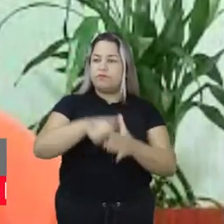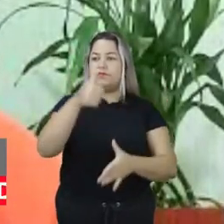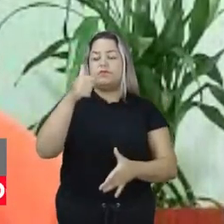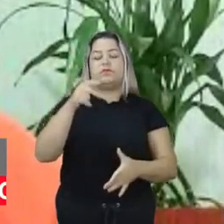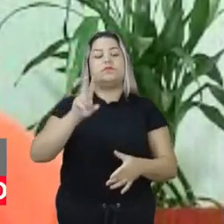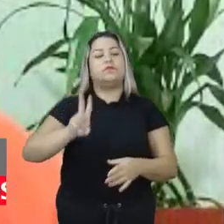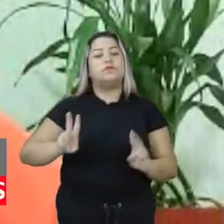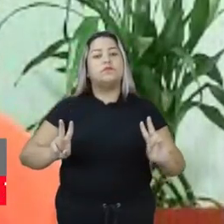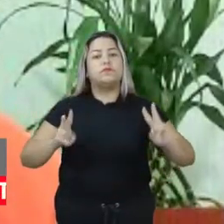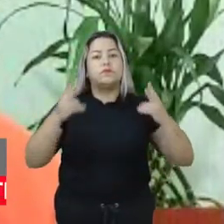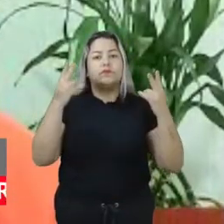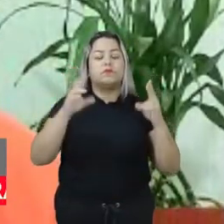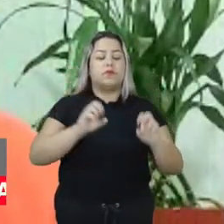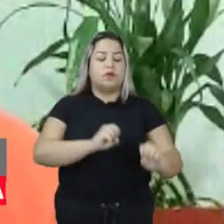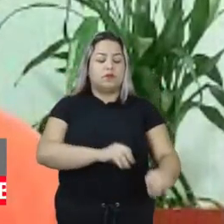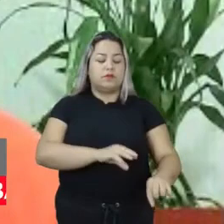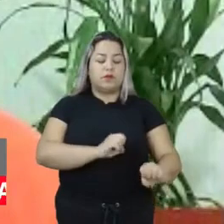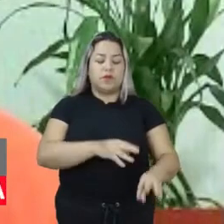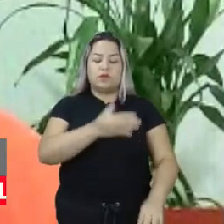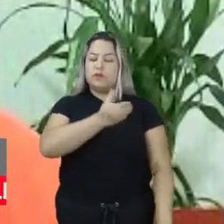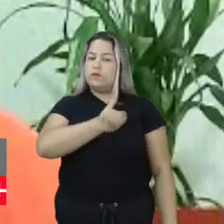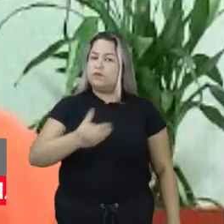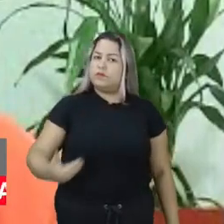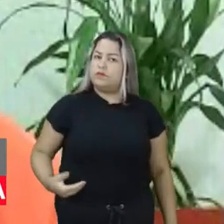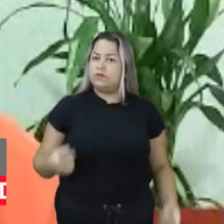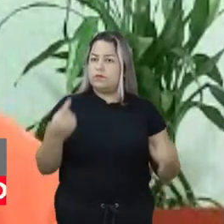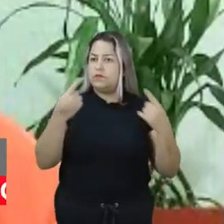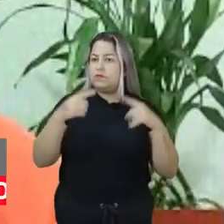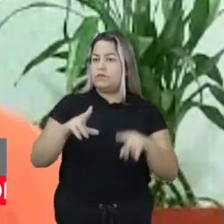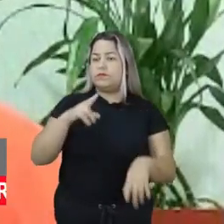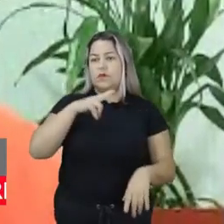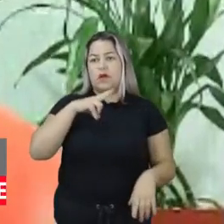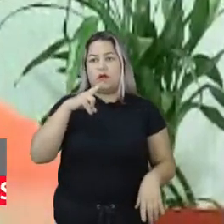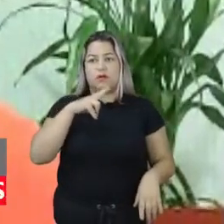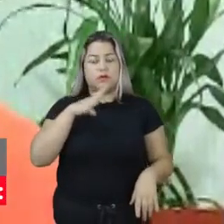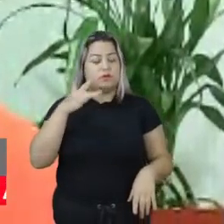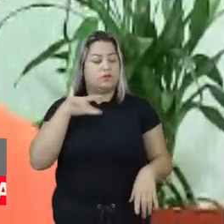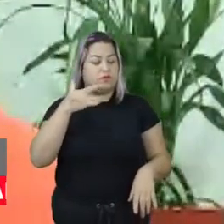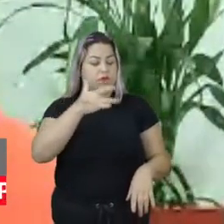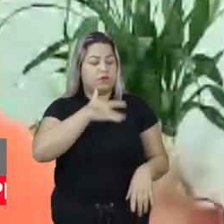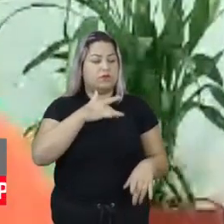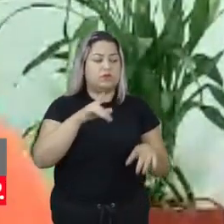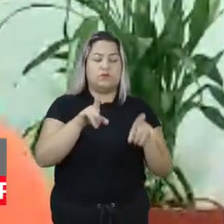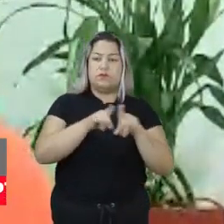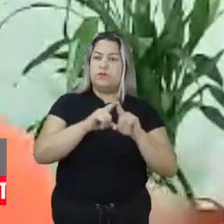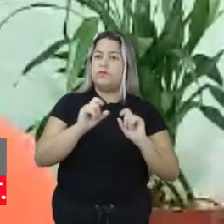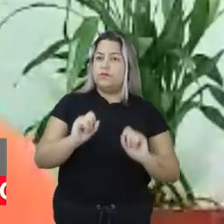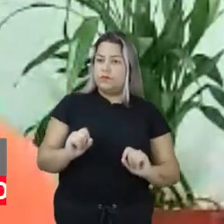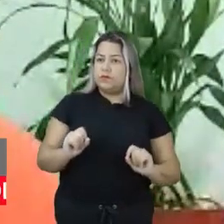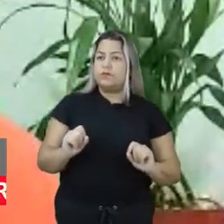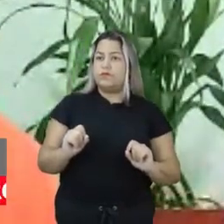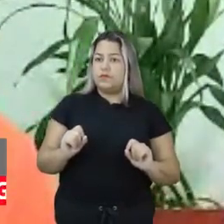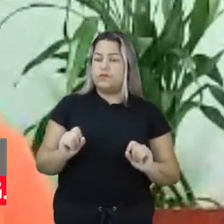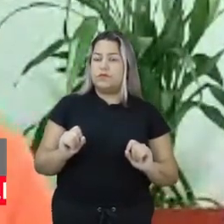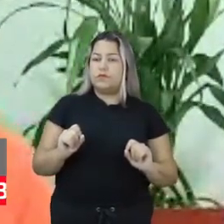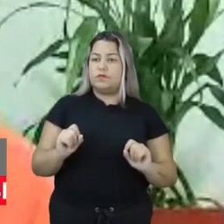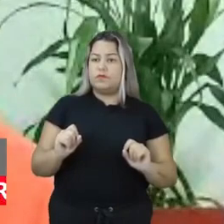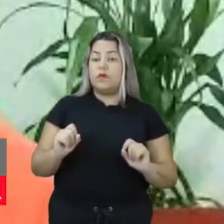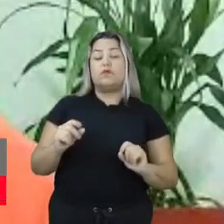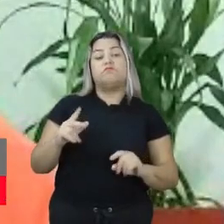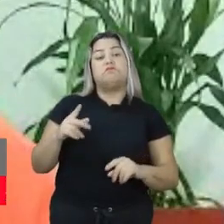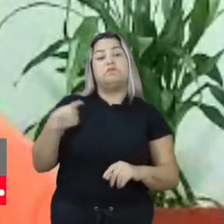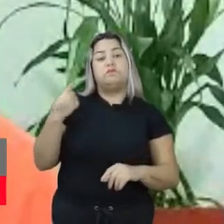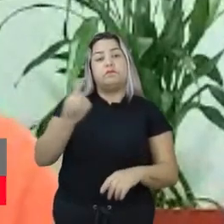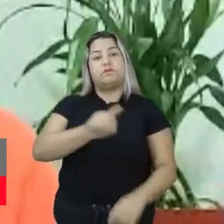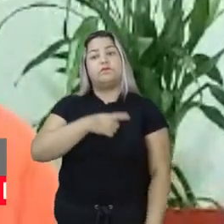que valorizem a educação pública, que são contra a privatização da saúde e, claro, contra a entrega do patrimônio público, pois aqui no Paraná a gente